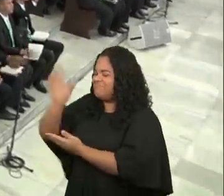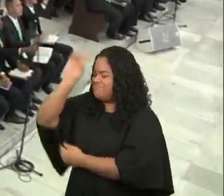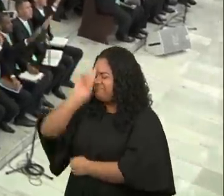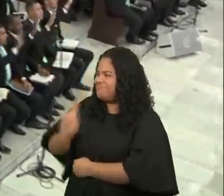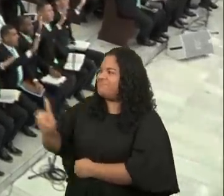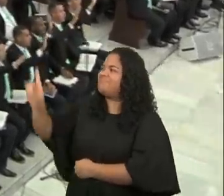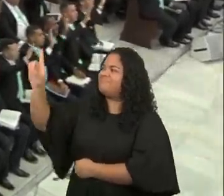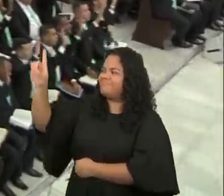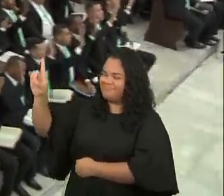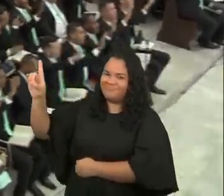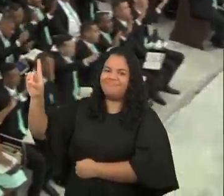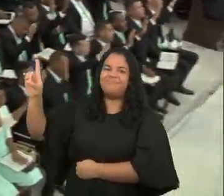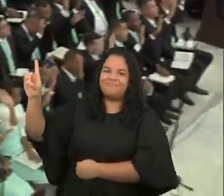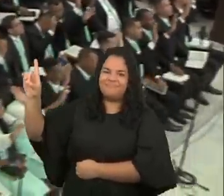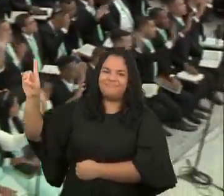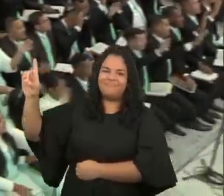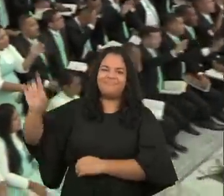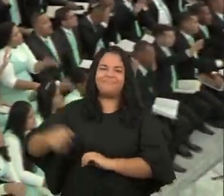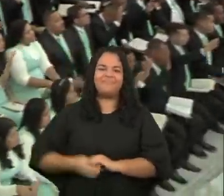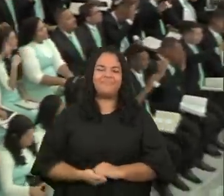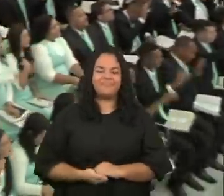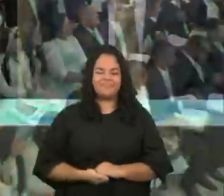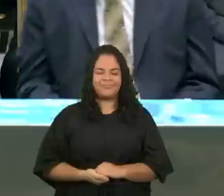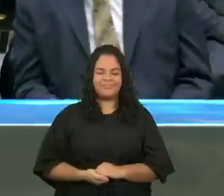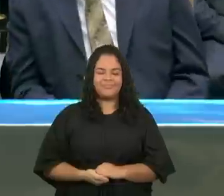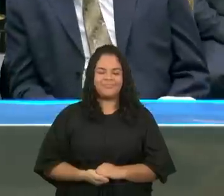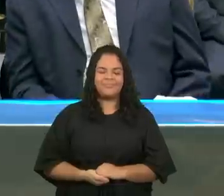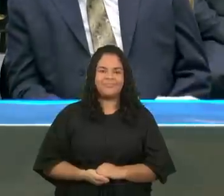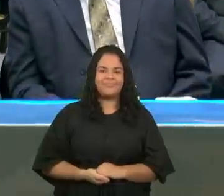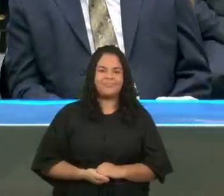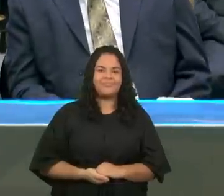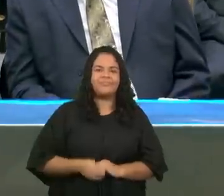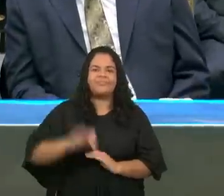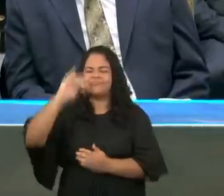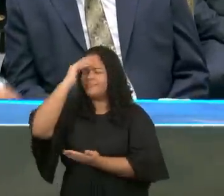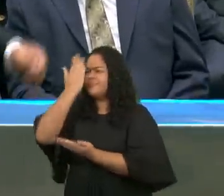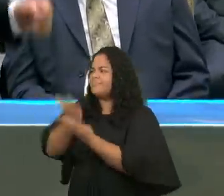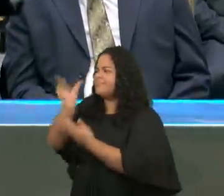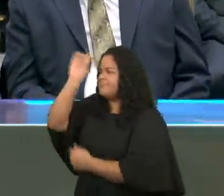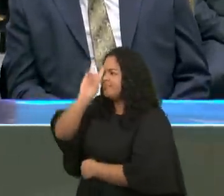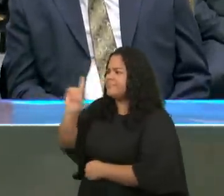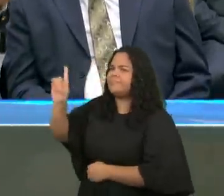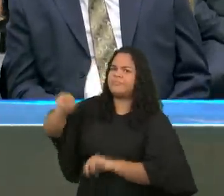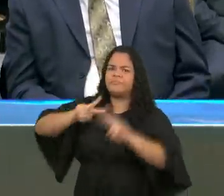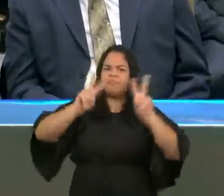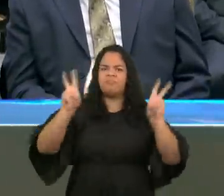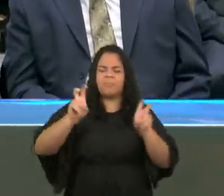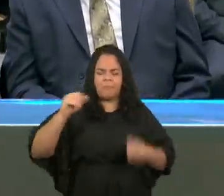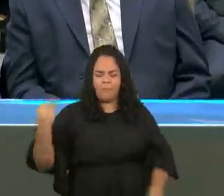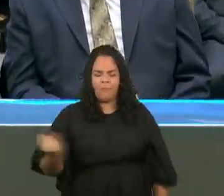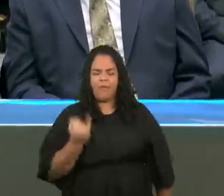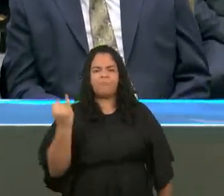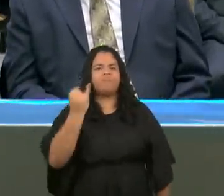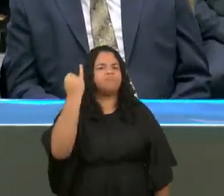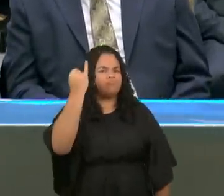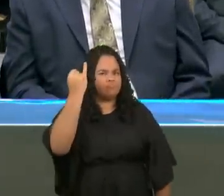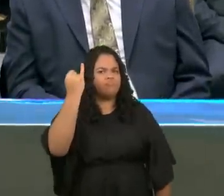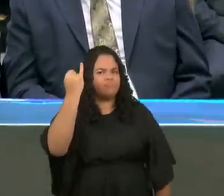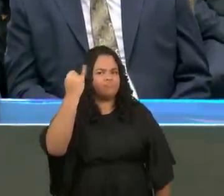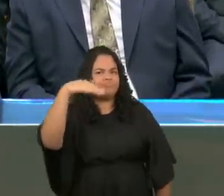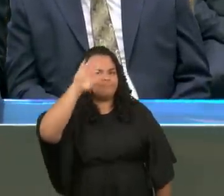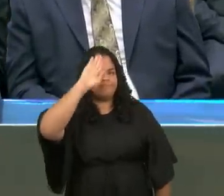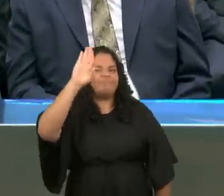Deus. Eu creio em Deus. Crer em Deus. Um tema essencial para a